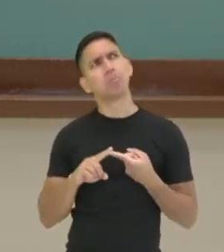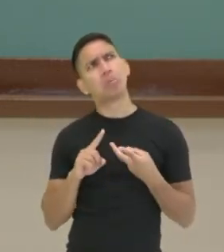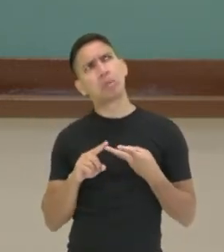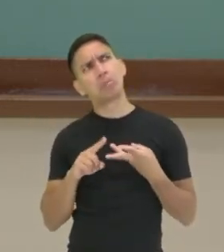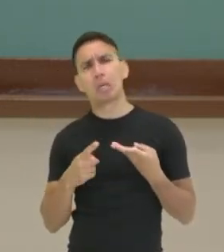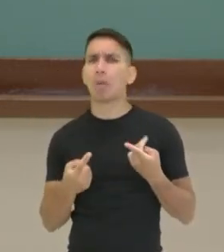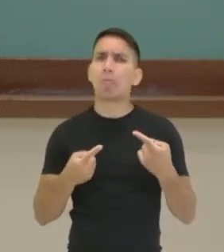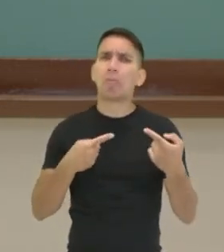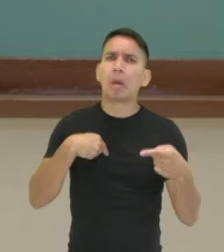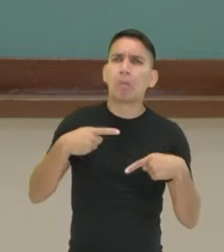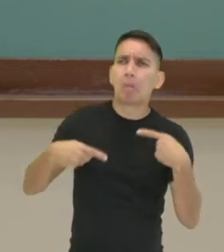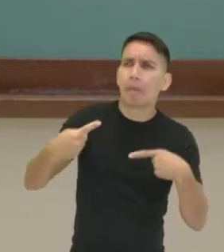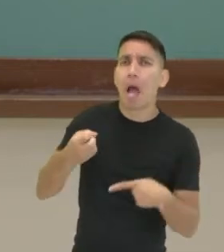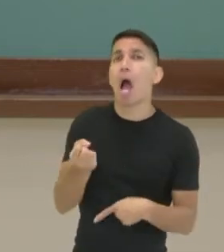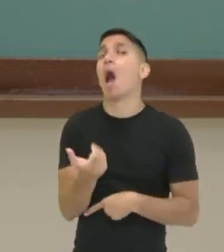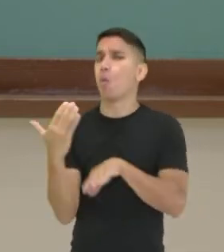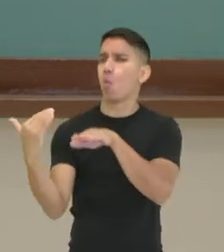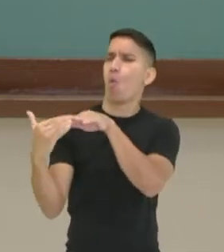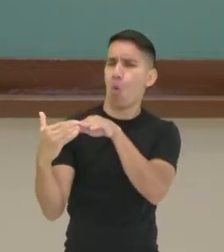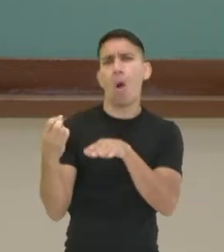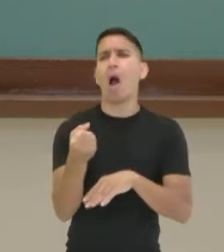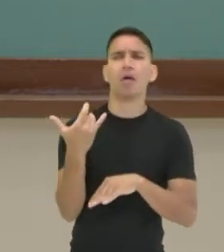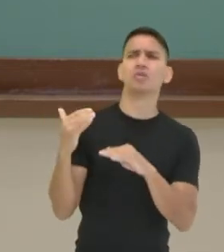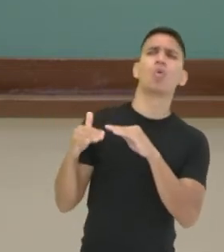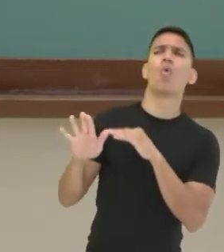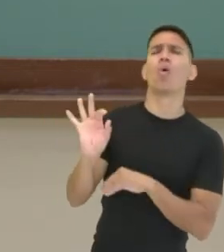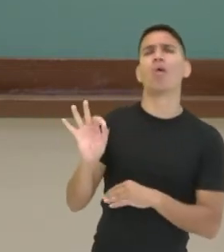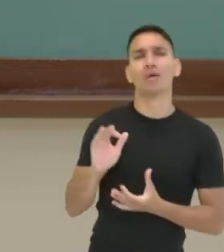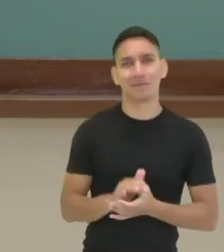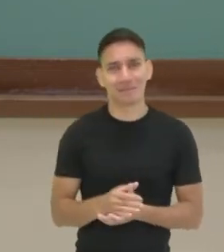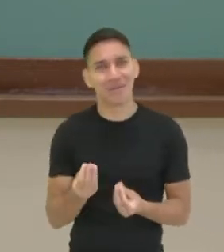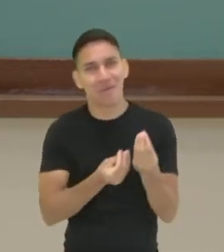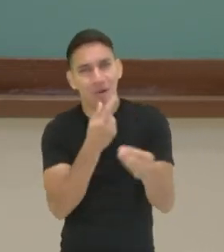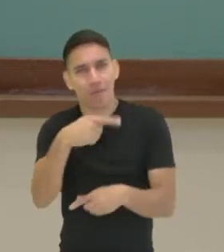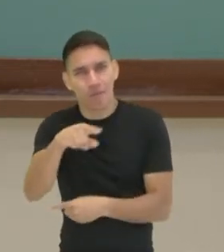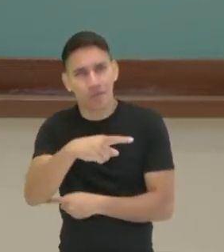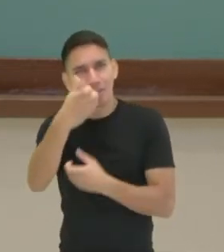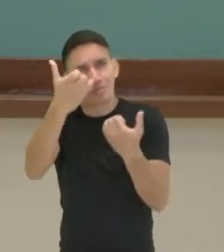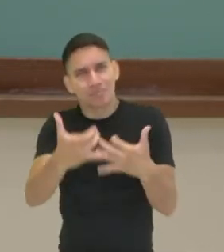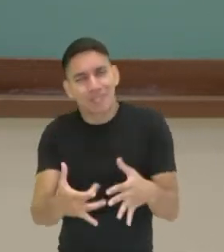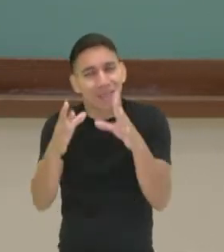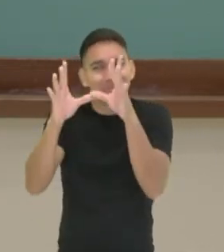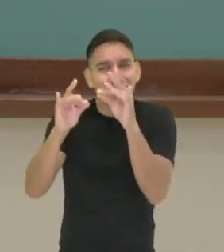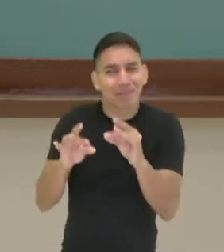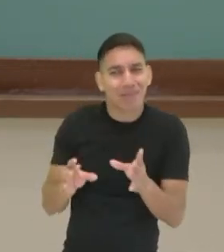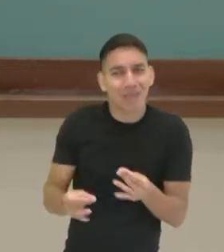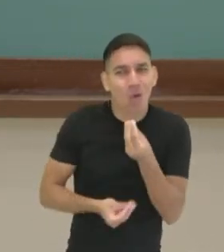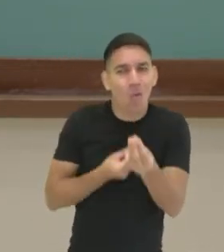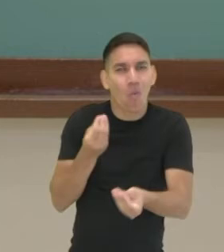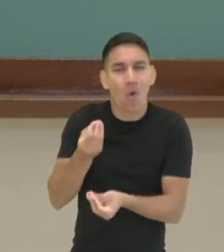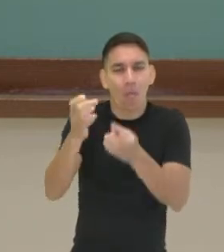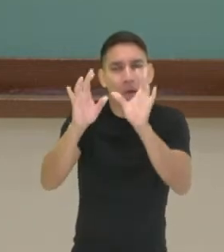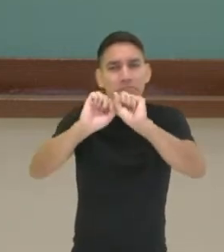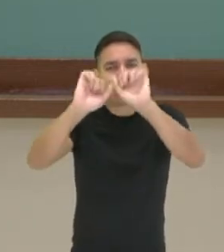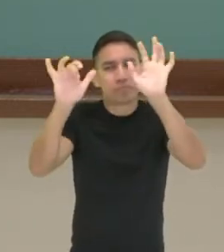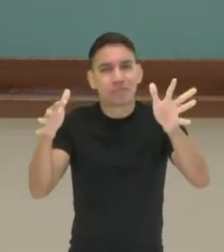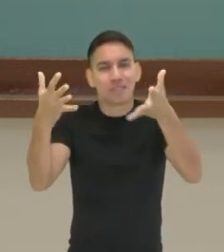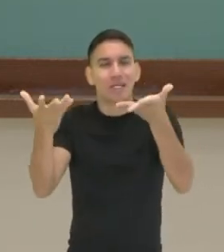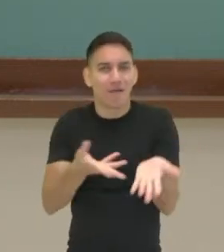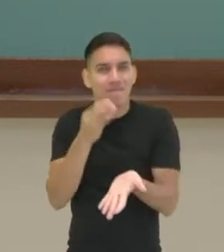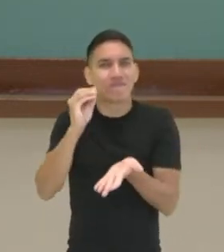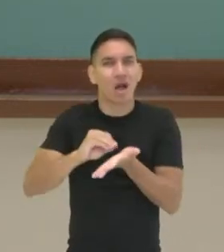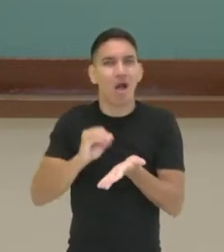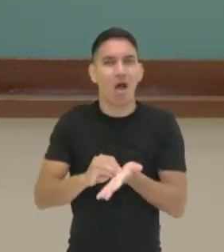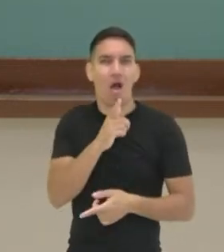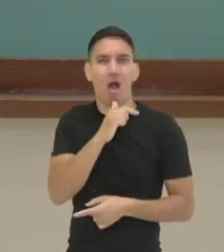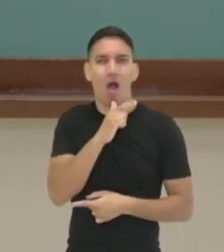polêmica. Muitos concordaram, muitos discordaram, né? Como você esclareceria essa questão aos colegas? Pensa você aí, como